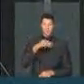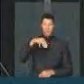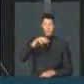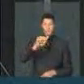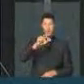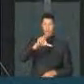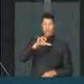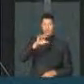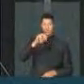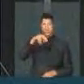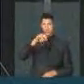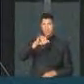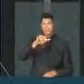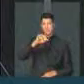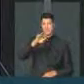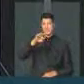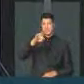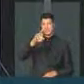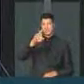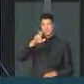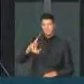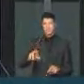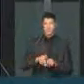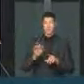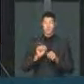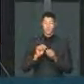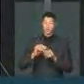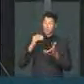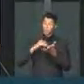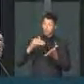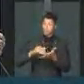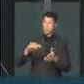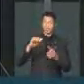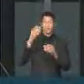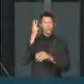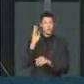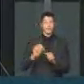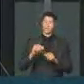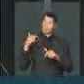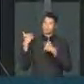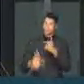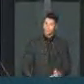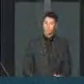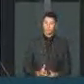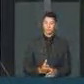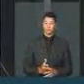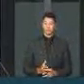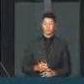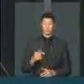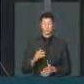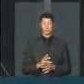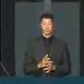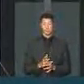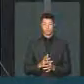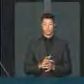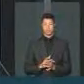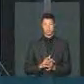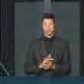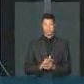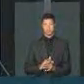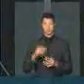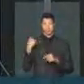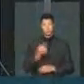a Secretaria de Trabalho do Maranhão, também fazendo um grande trabalho. E, por fim, o nosso secretário de Saúde,